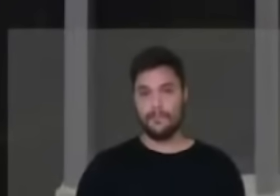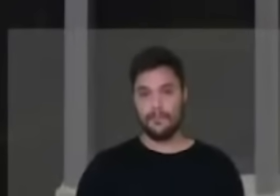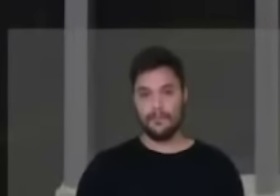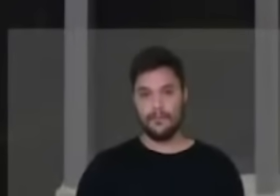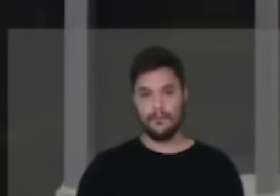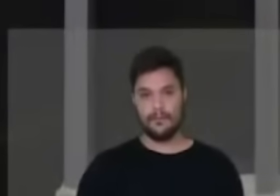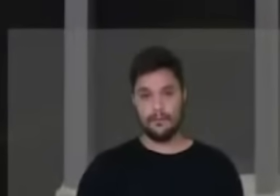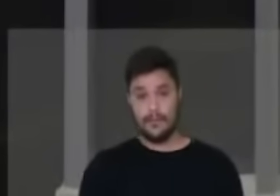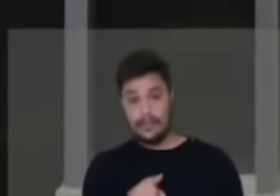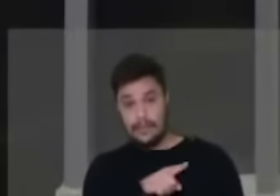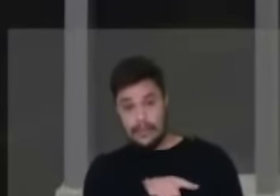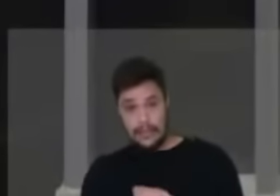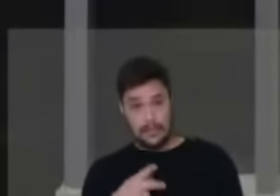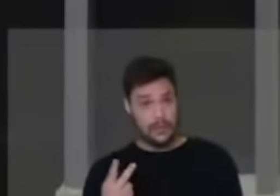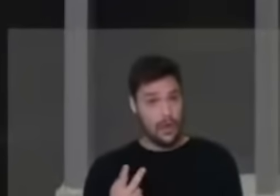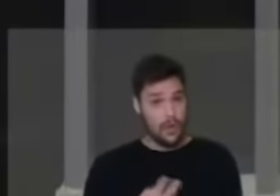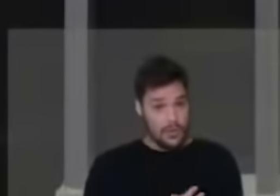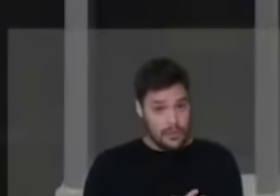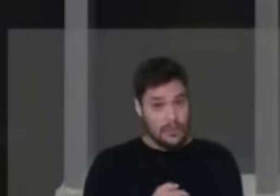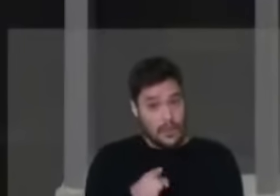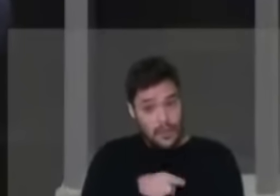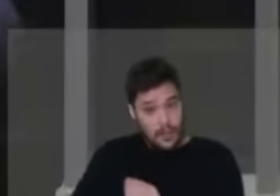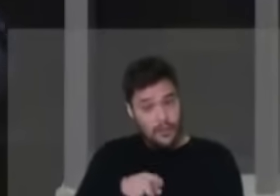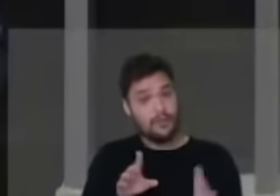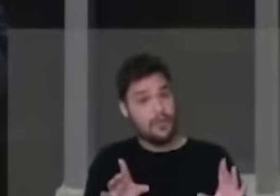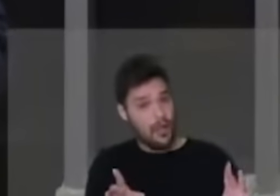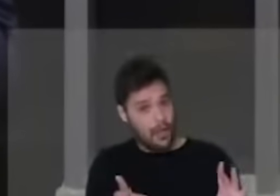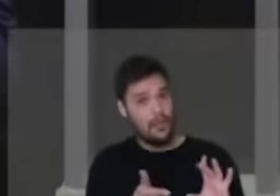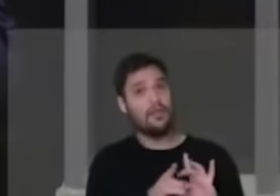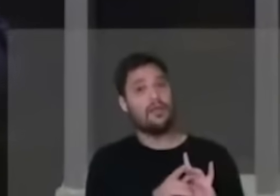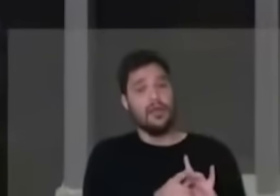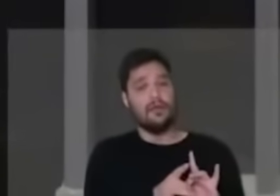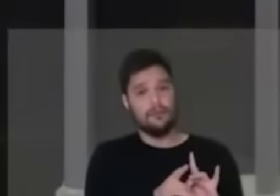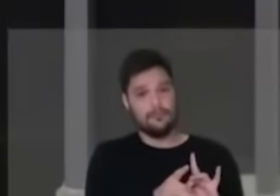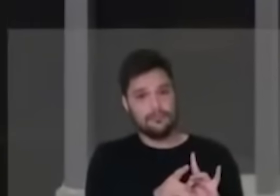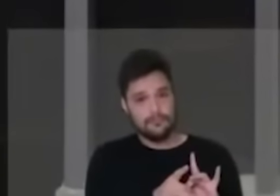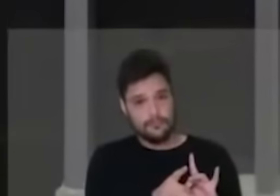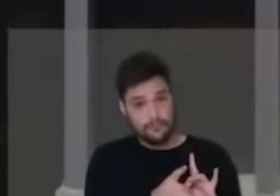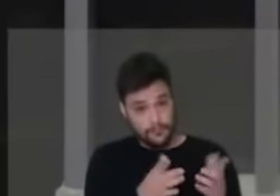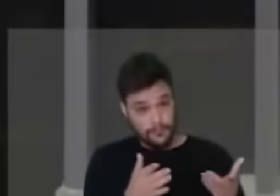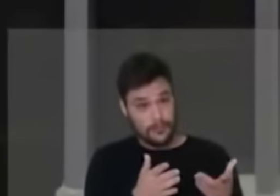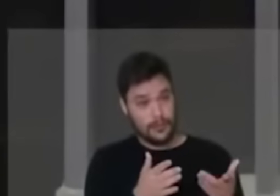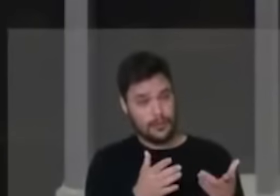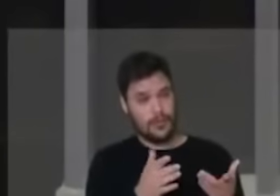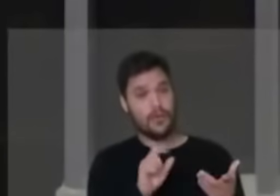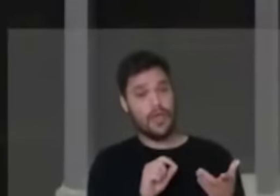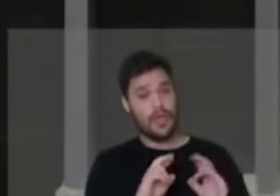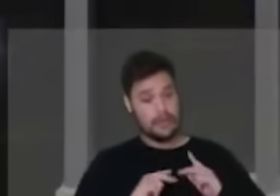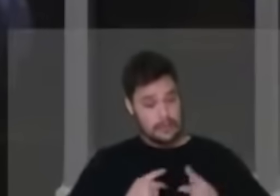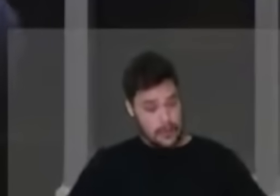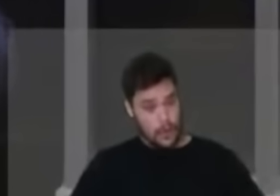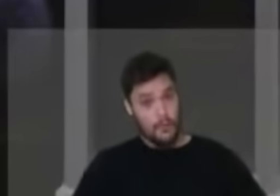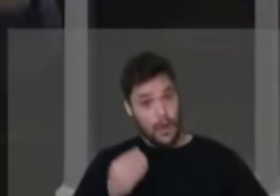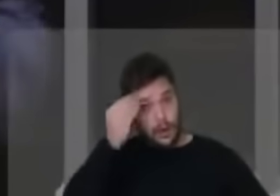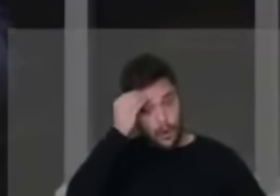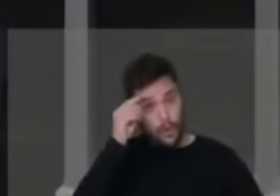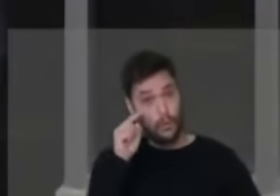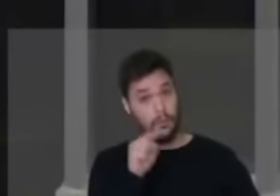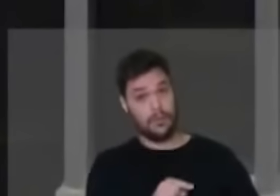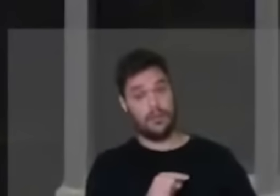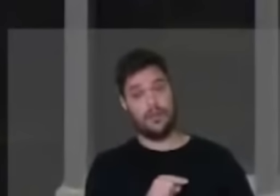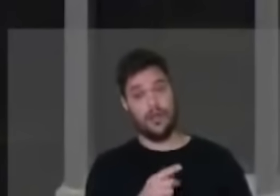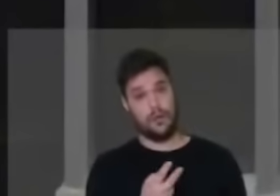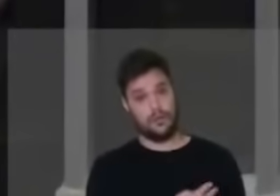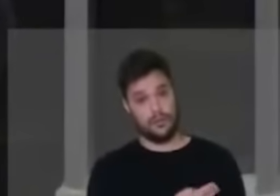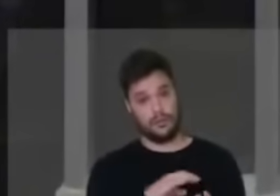dizer que o que estamos vendo agora tem relação direta com as mudanças que o ser humano causou no planeta